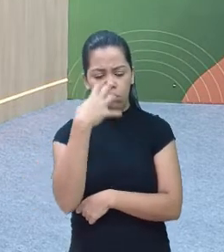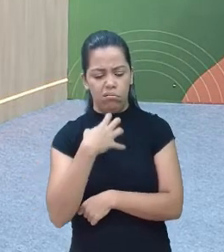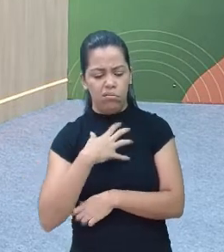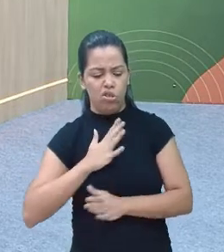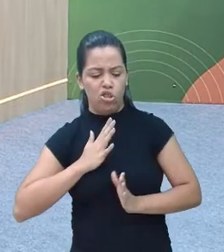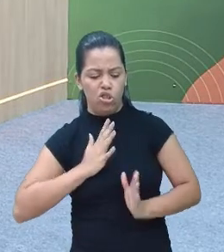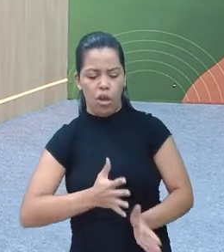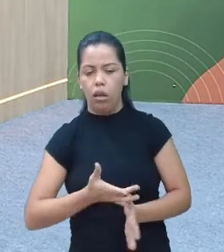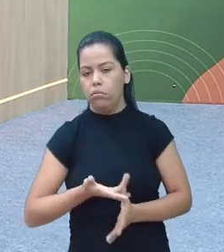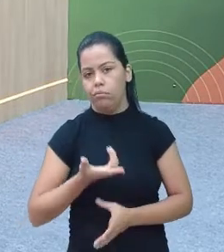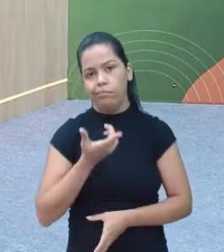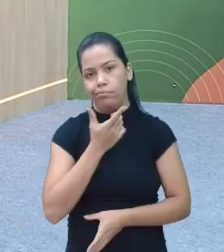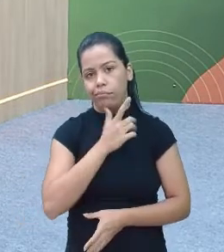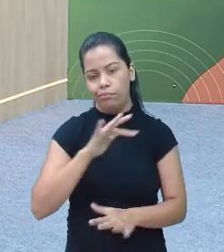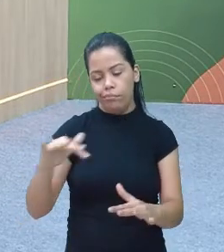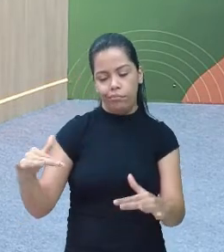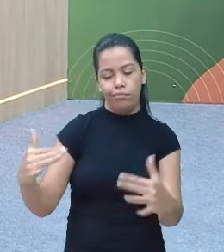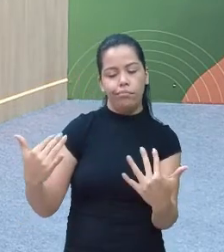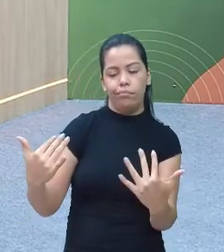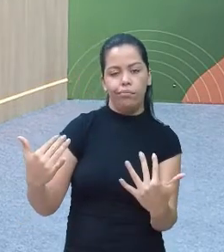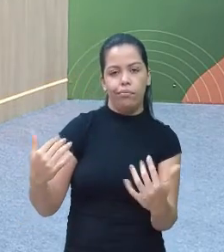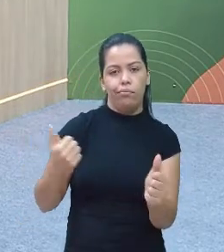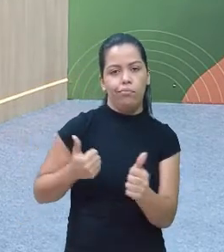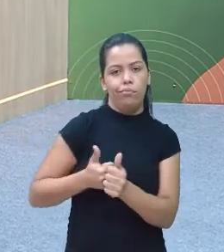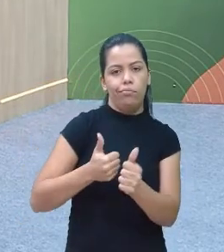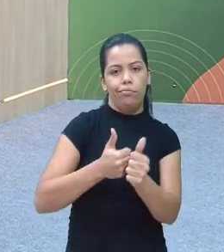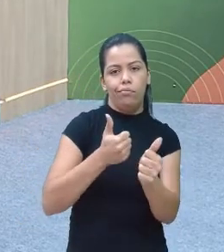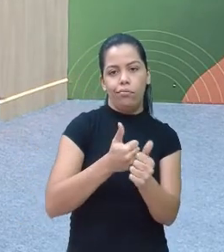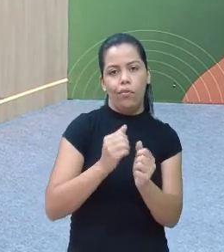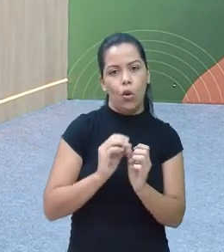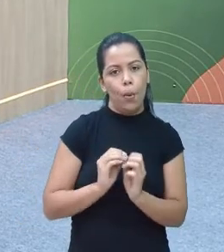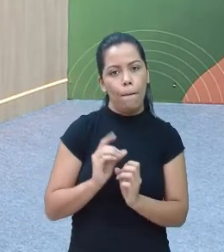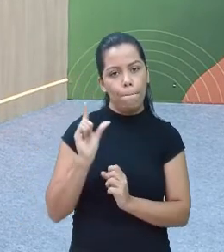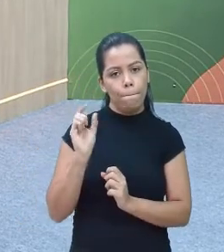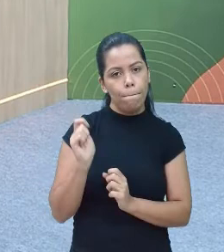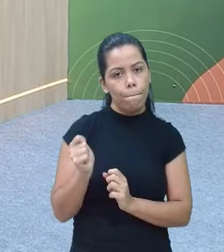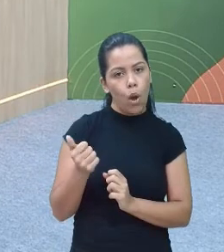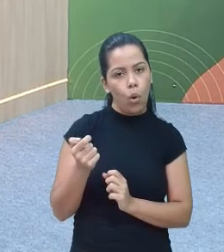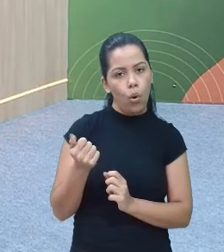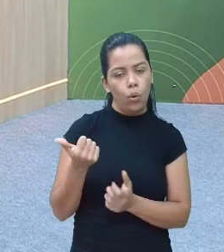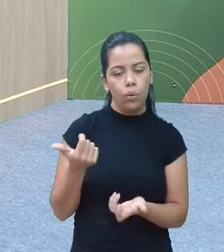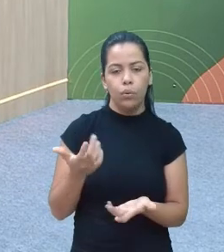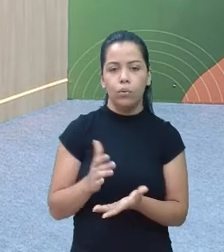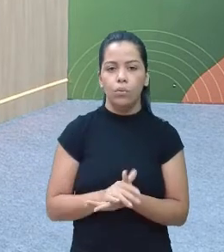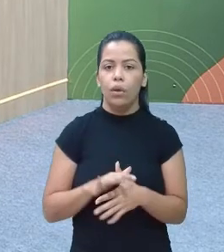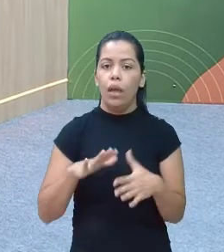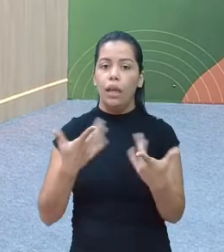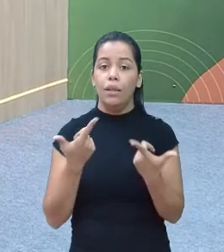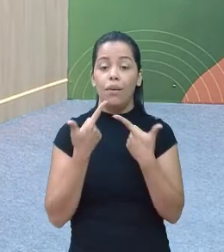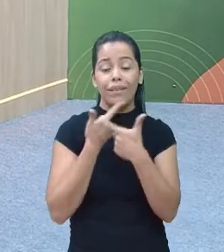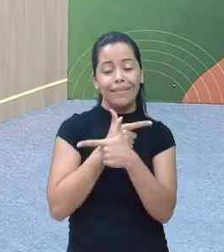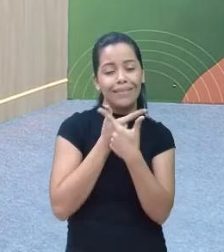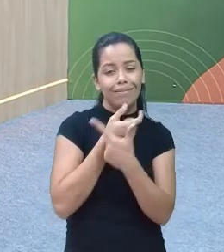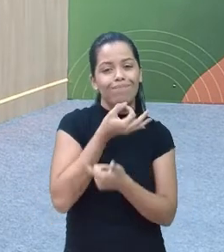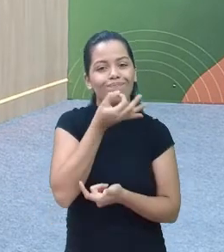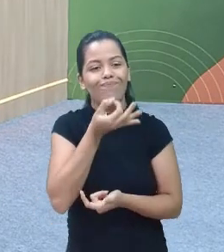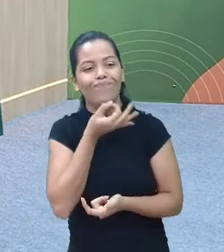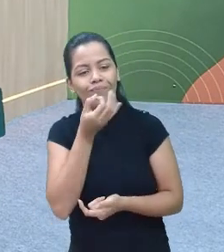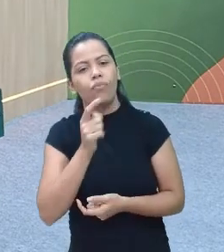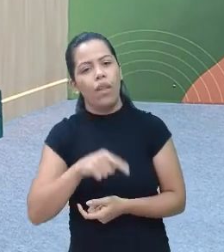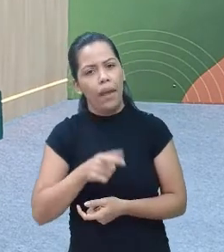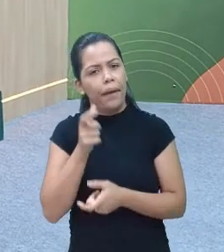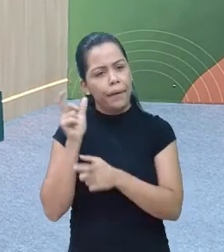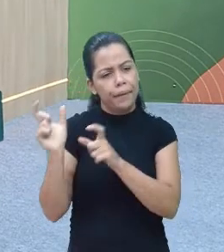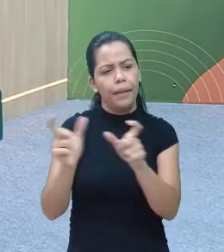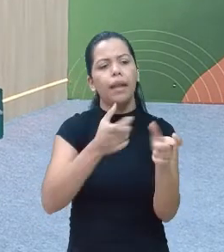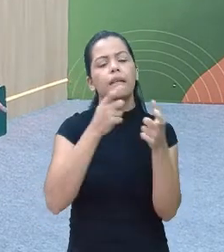preciso chegar e ter muitos seguidores. Então, o humor pode ser um recurso muito interessante na utilização da sua venda. Tá